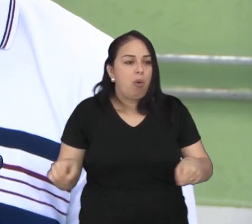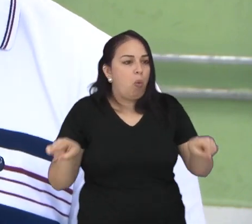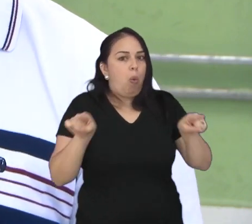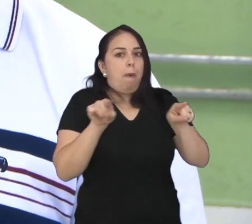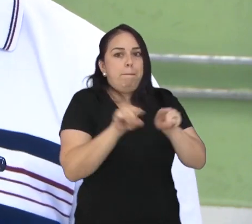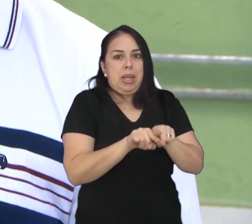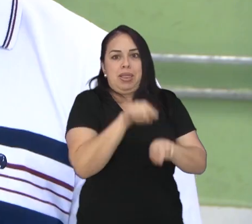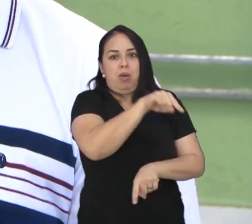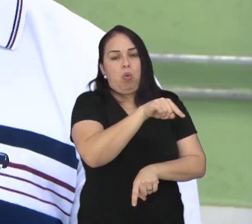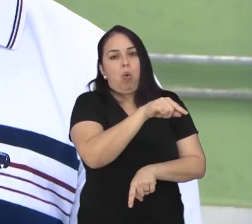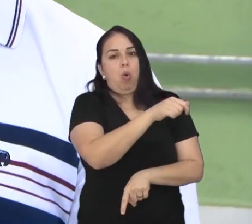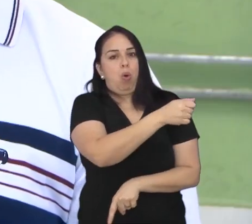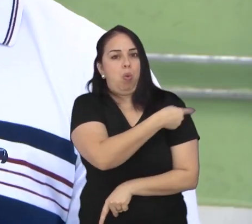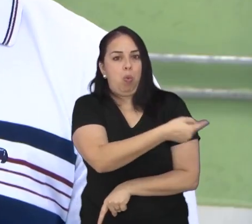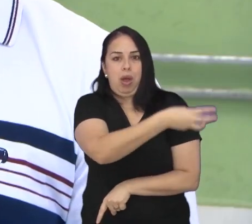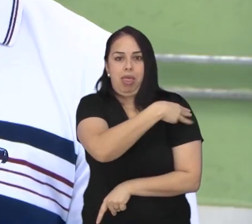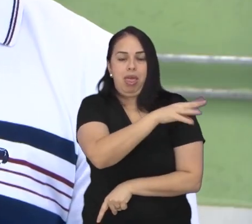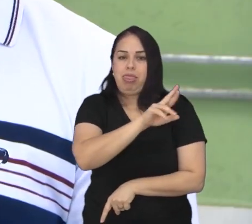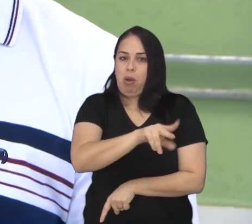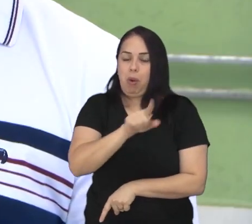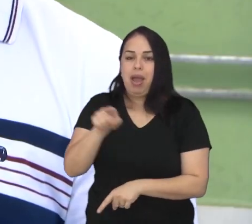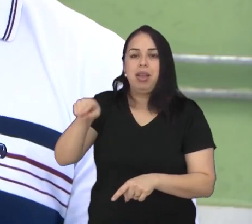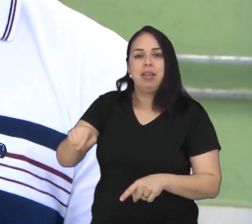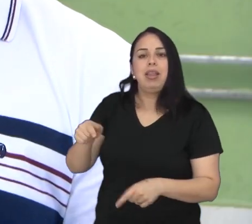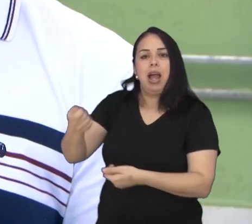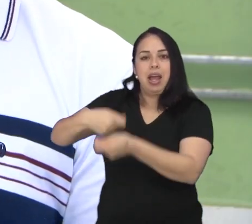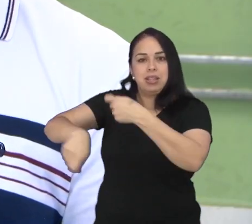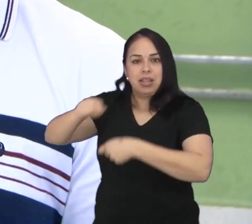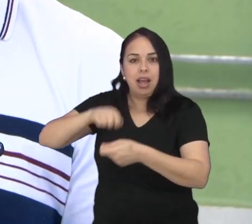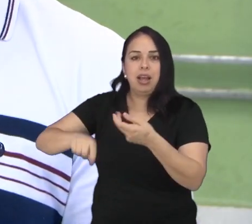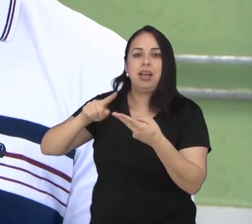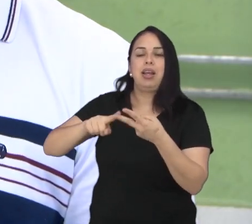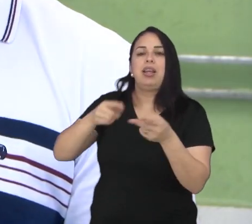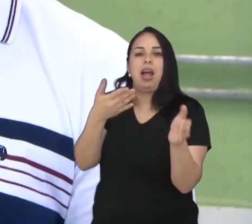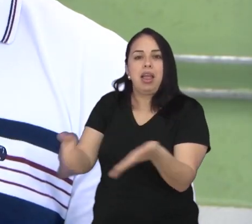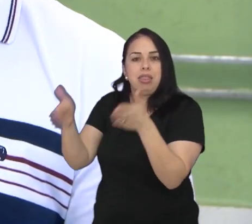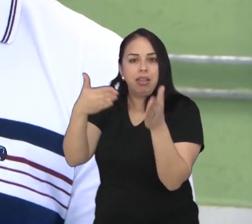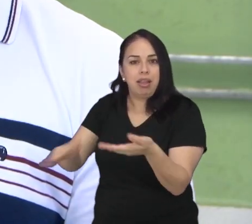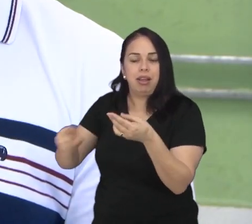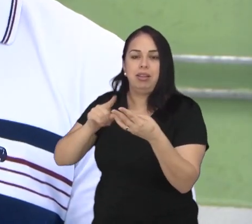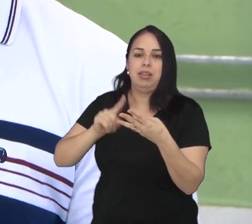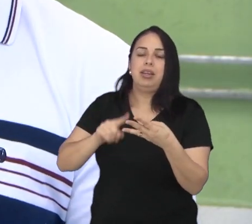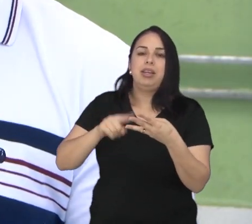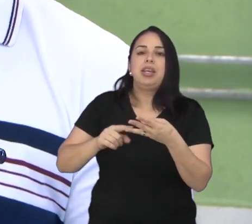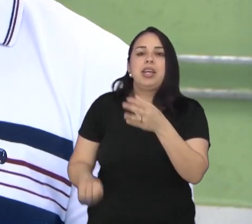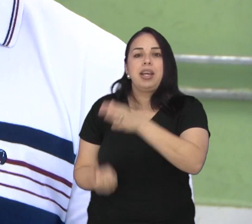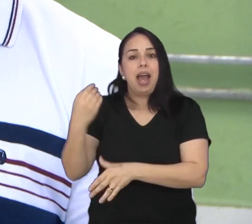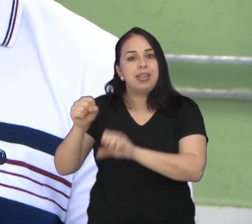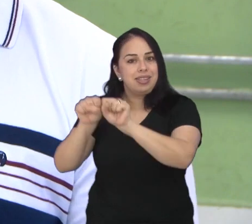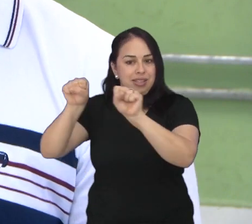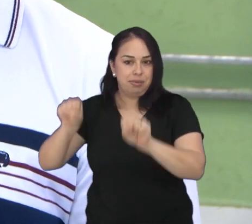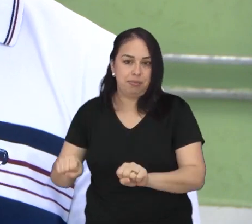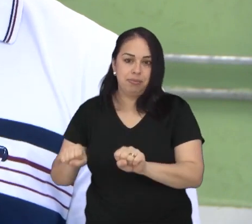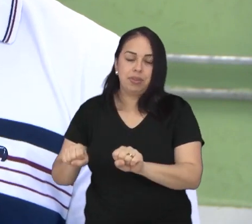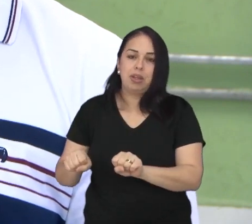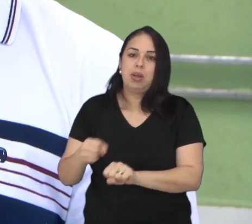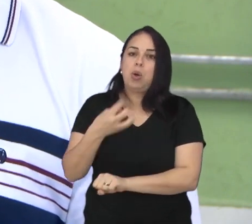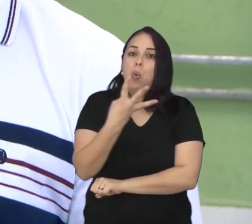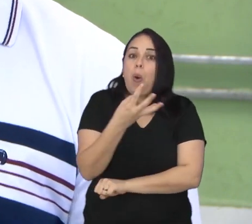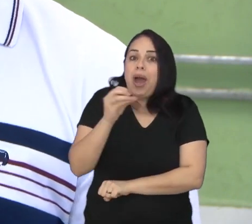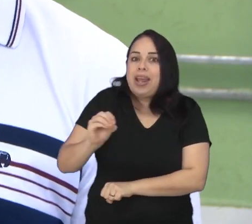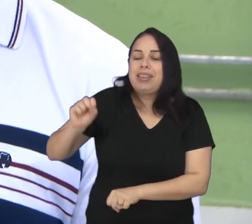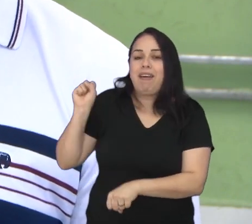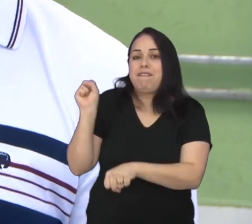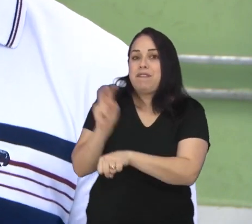é vinculado ao ensino médio, técnico em administração, técnico em automação industrial e em desenvolvimento de sistemas, tá?